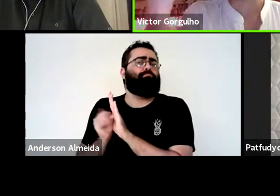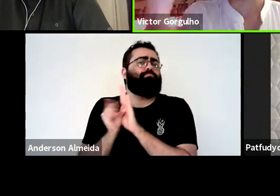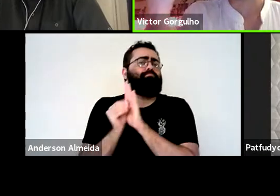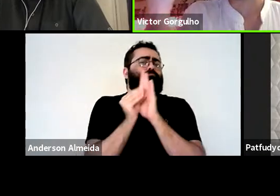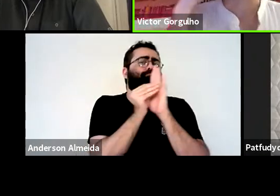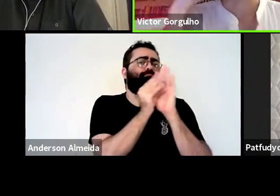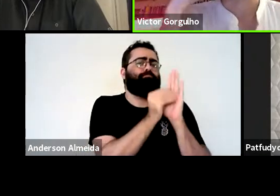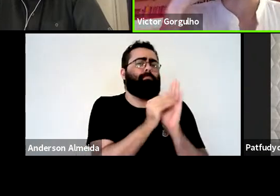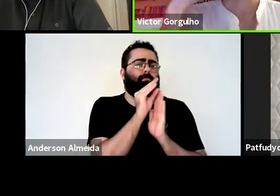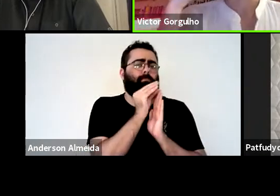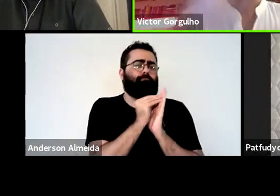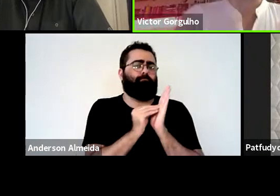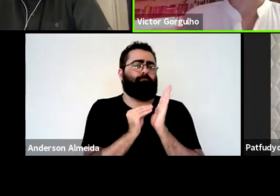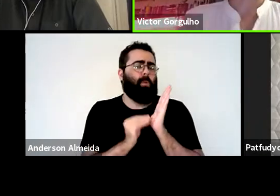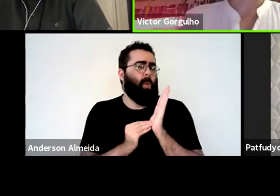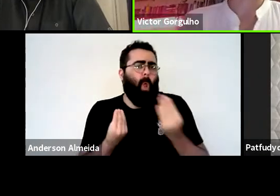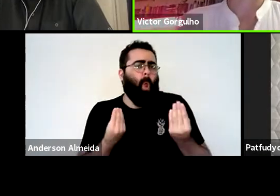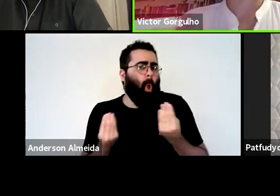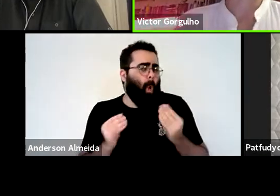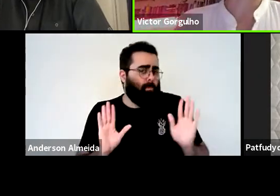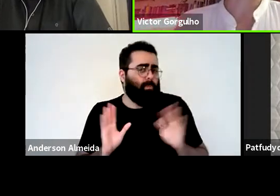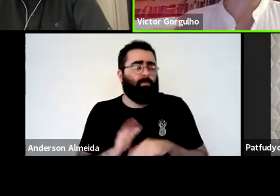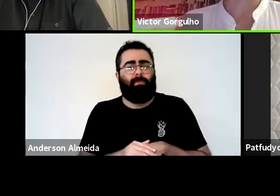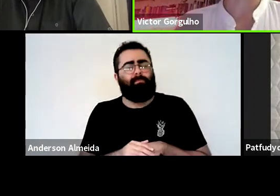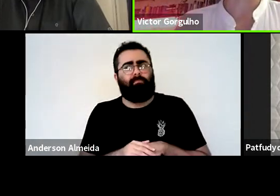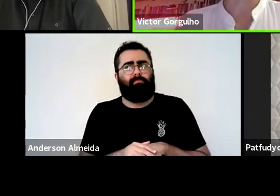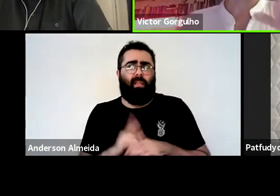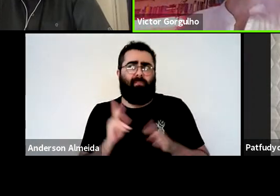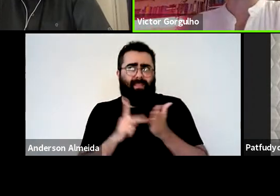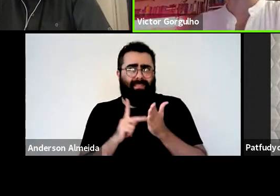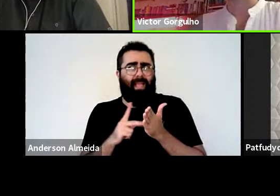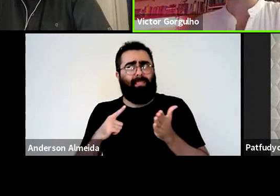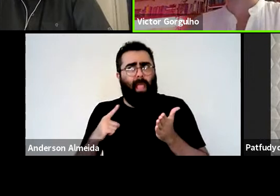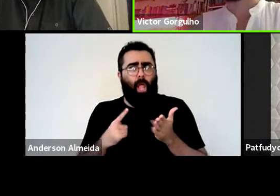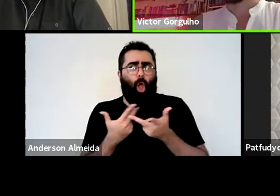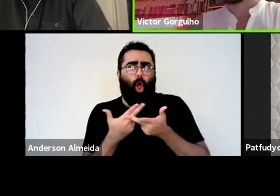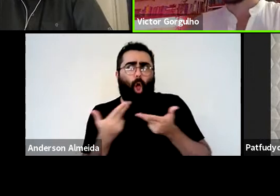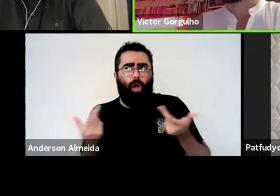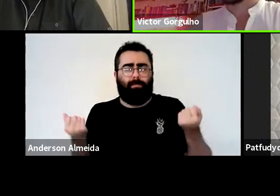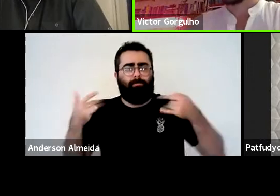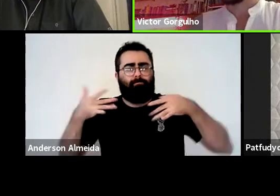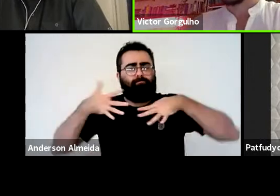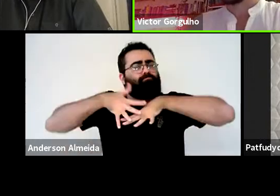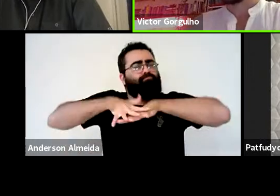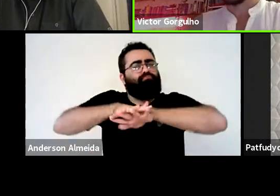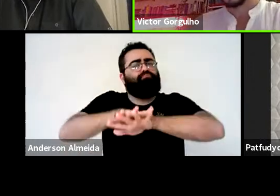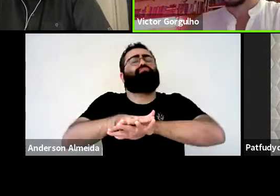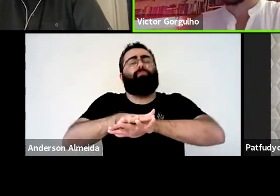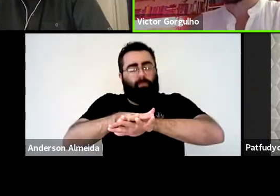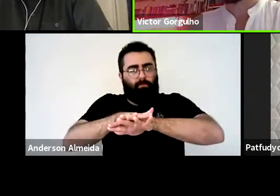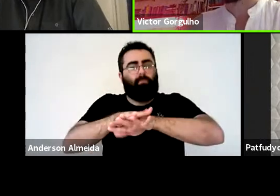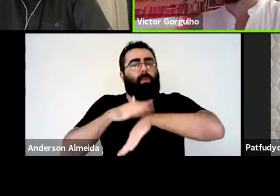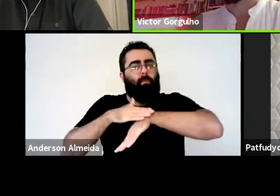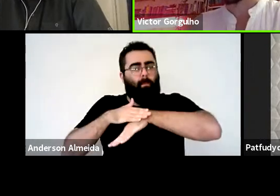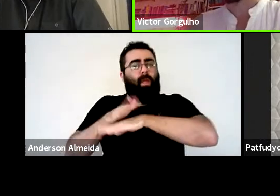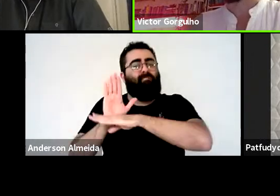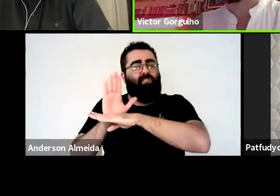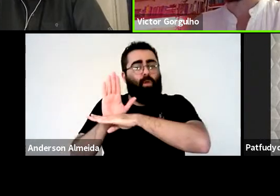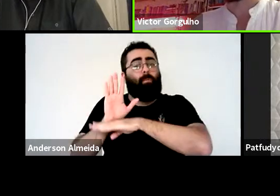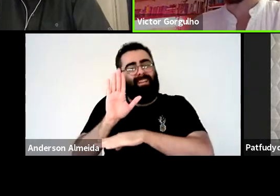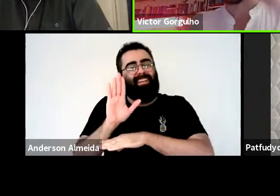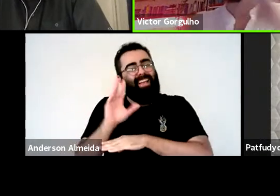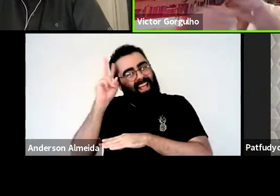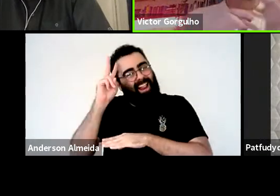Que tá entre o. E legal também, porque a gente volta àquilo que a gente falou também na nossa